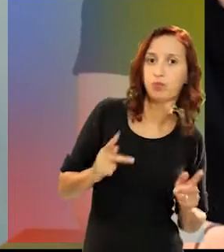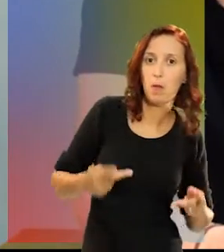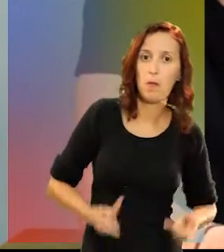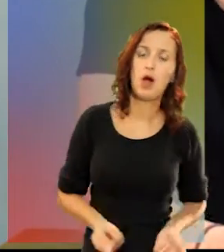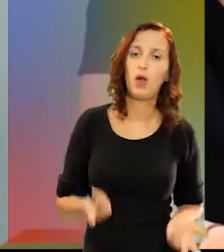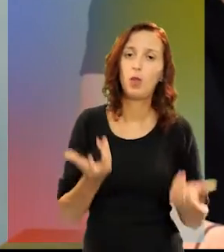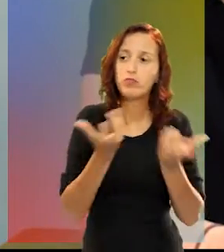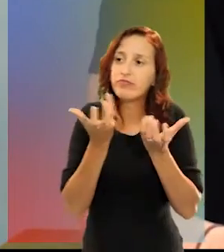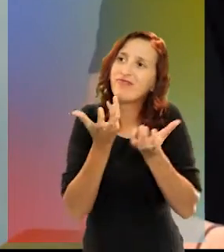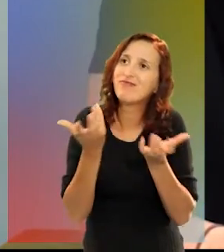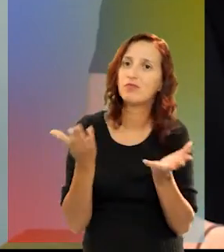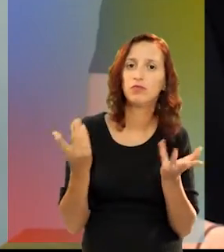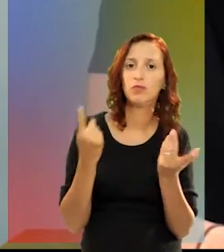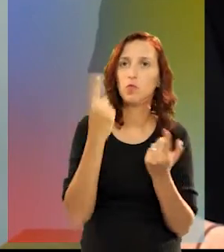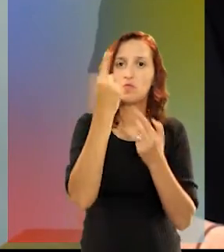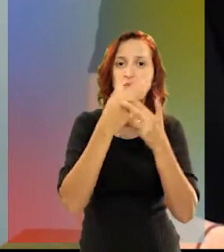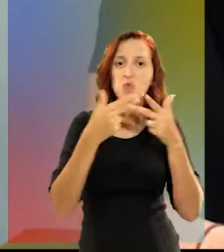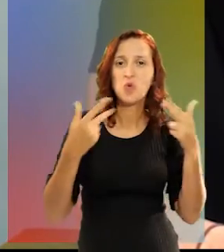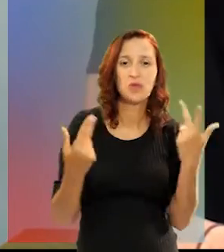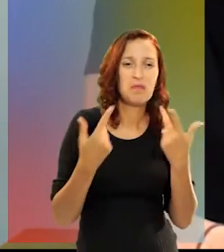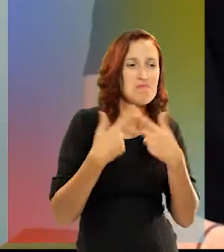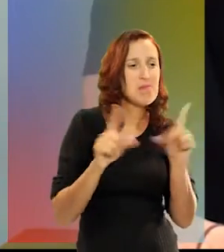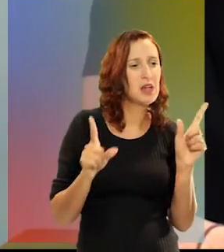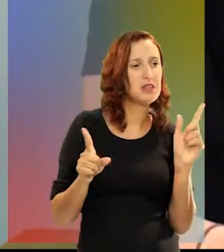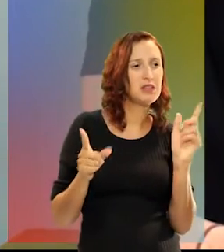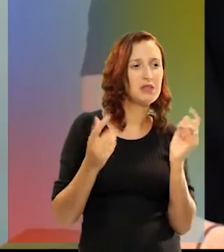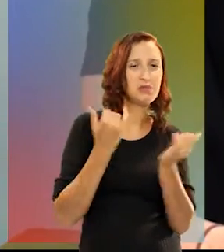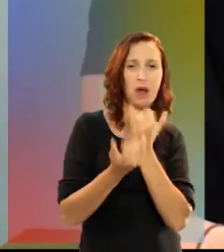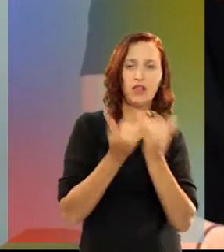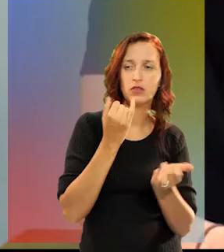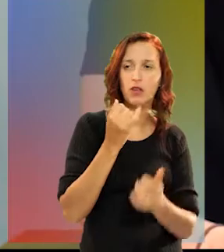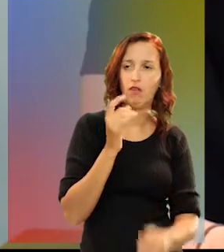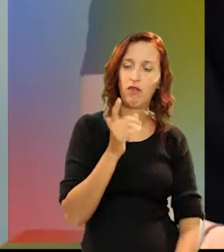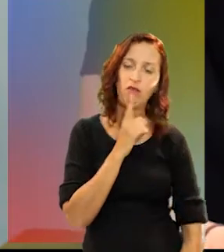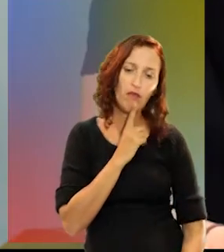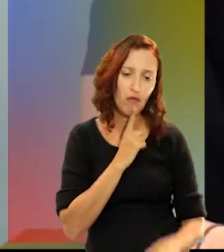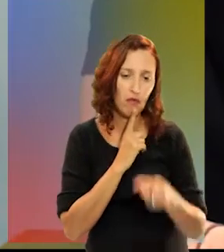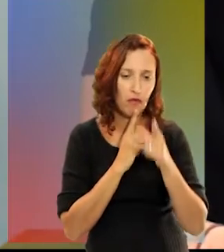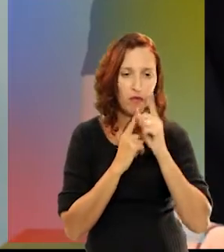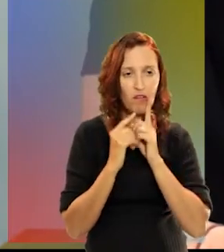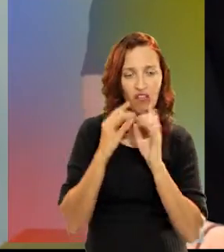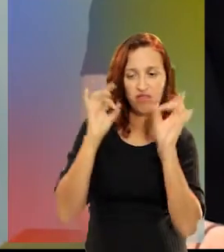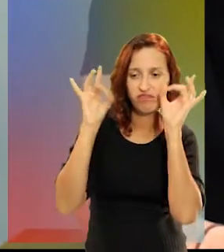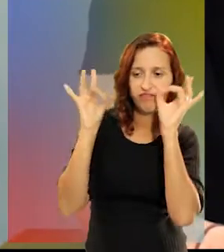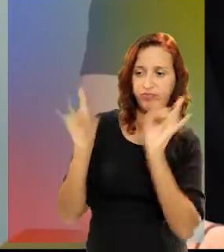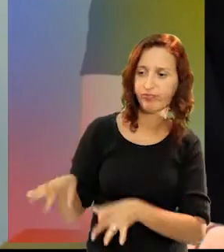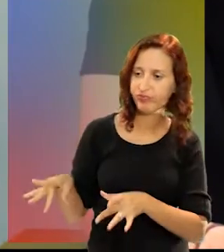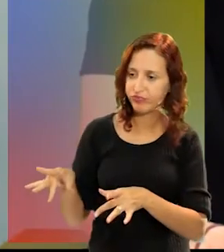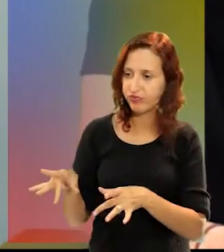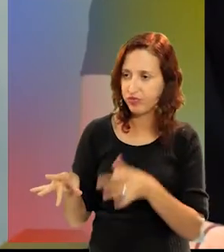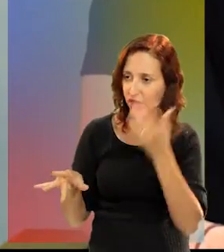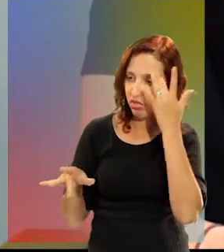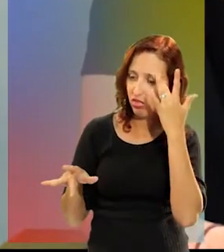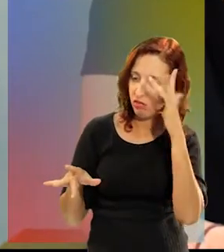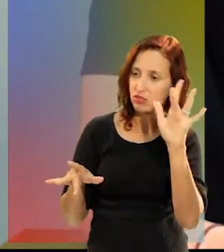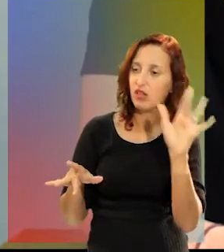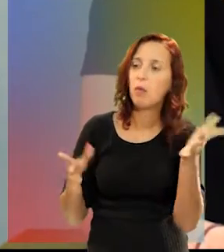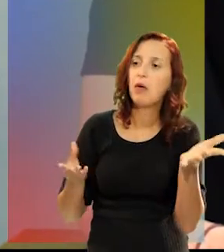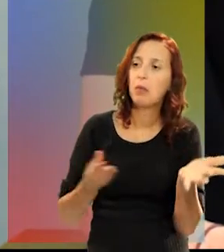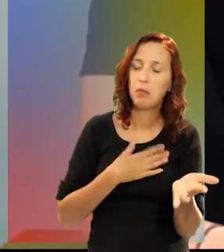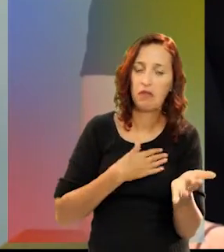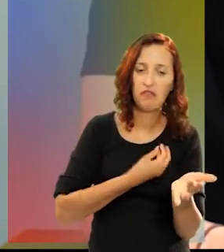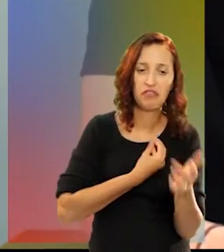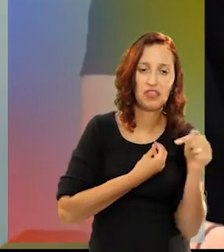busca de alguma coisa, mas a gente via um estado de desânimo, de abandono, de não saber o que está